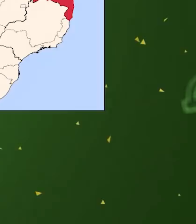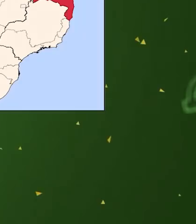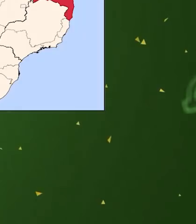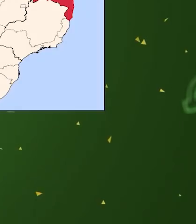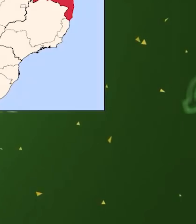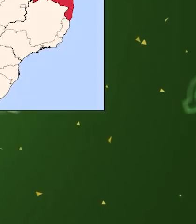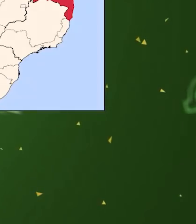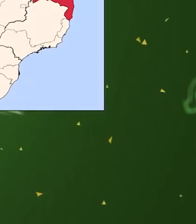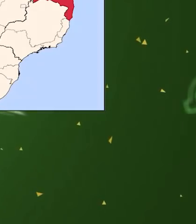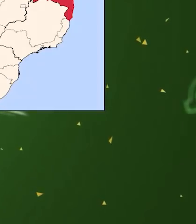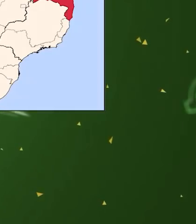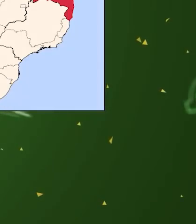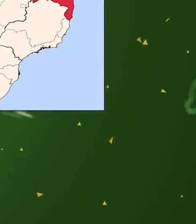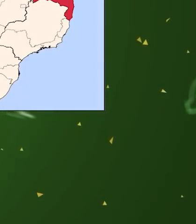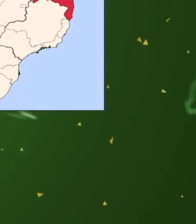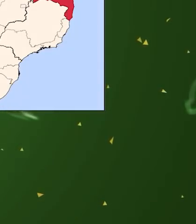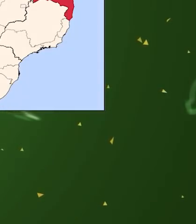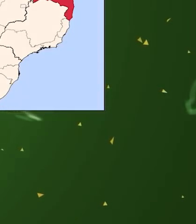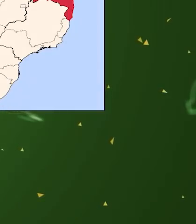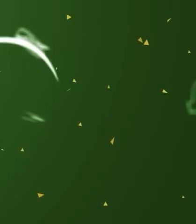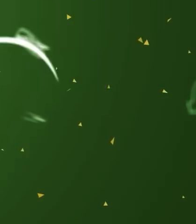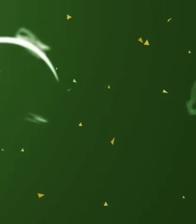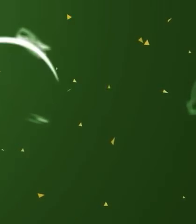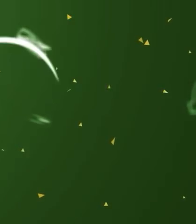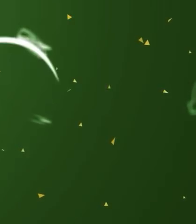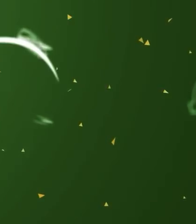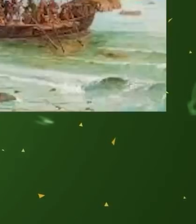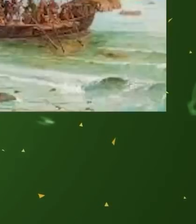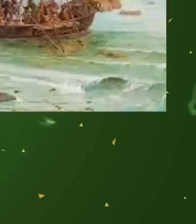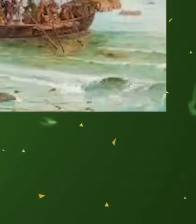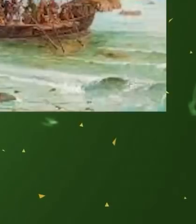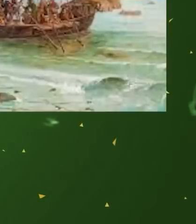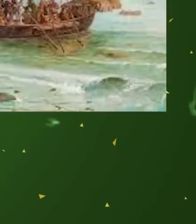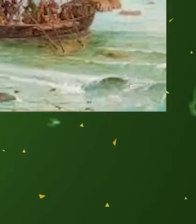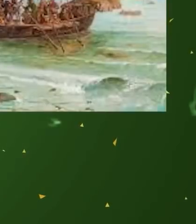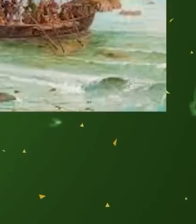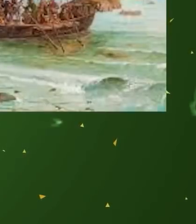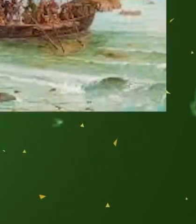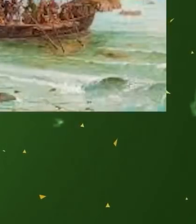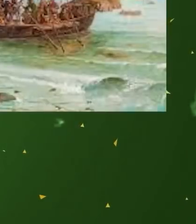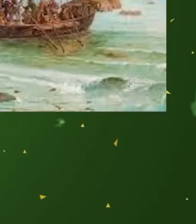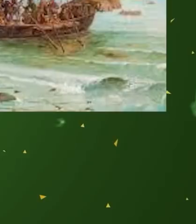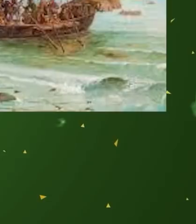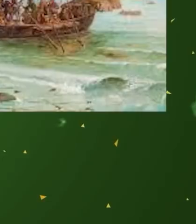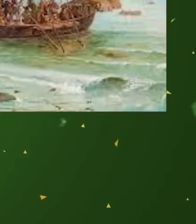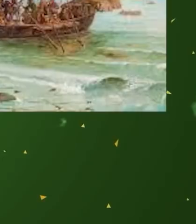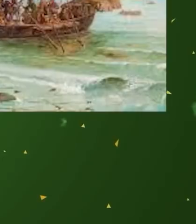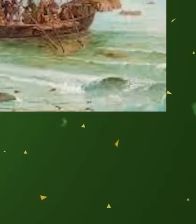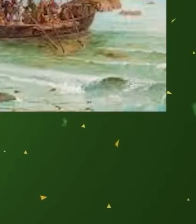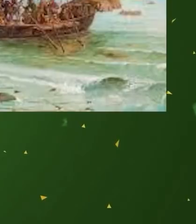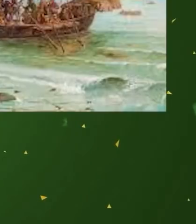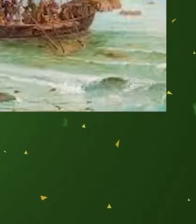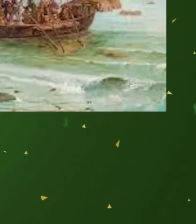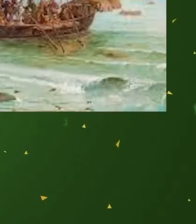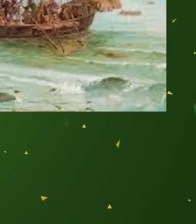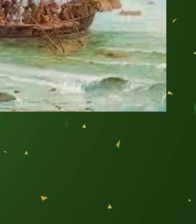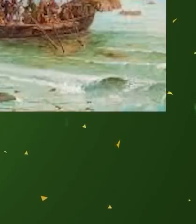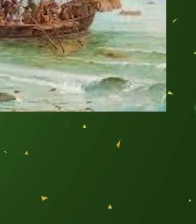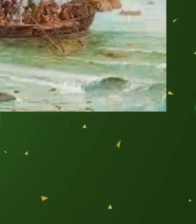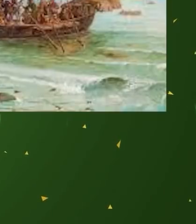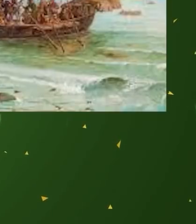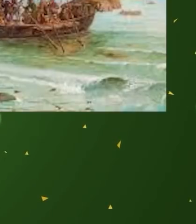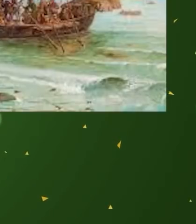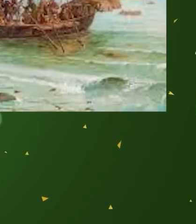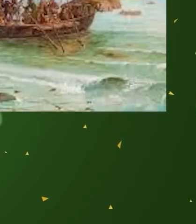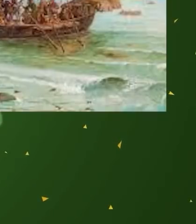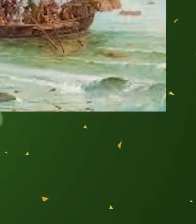A Bahia foi o lugar onde anos atrás, lá em 1500, mais exatamente